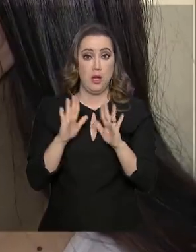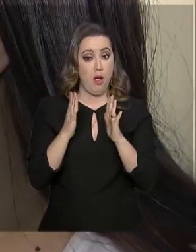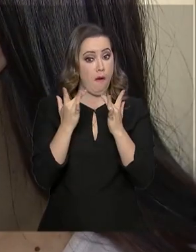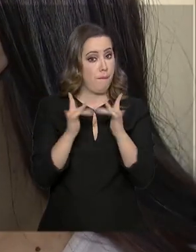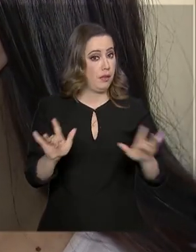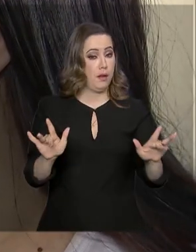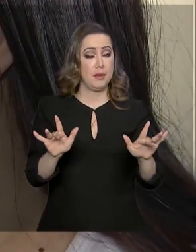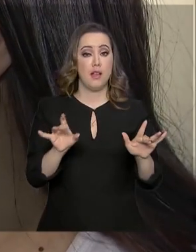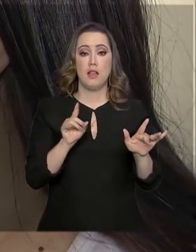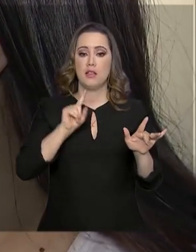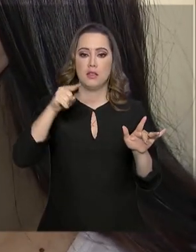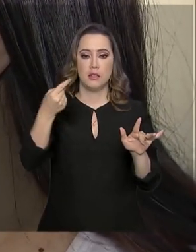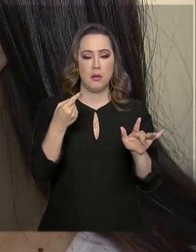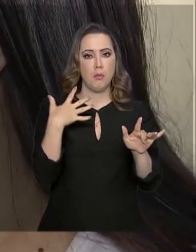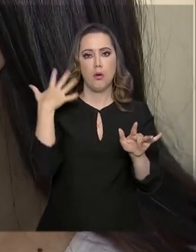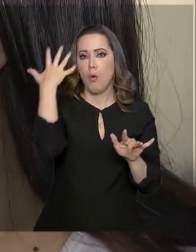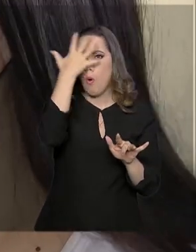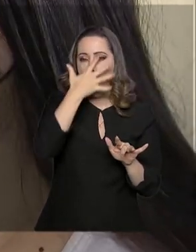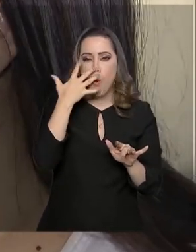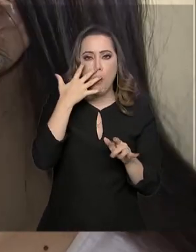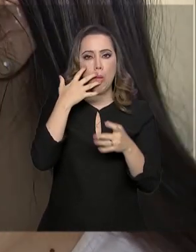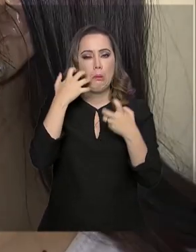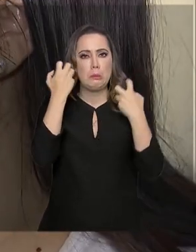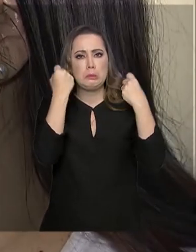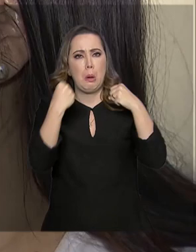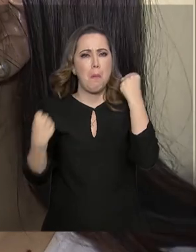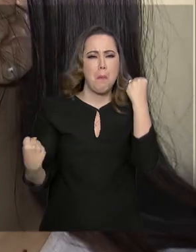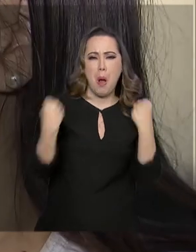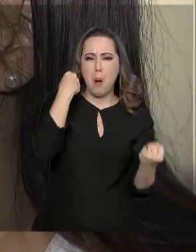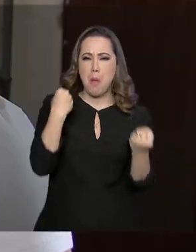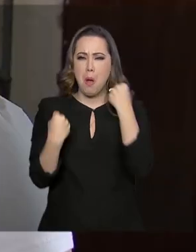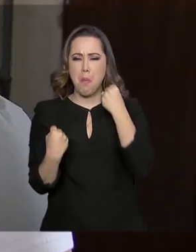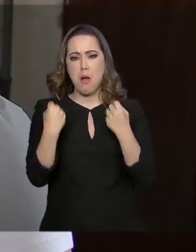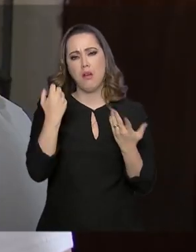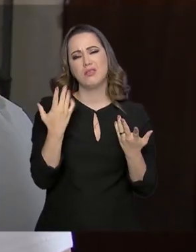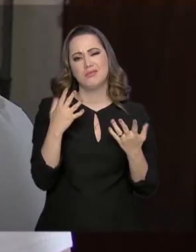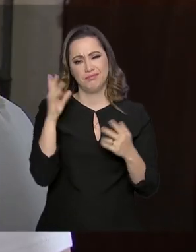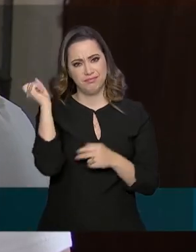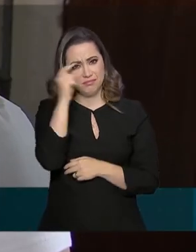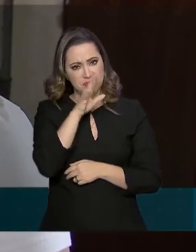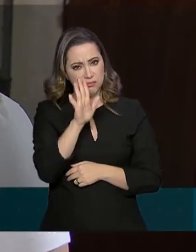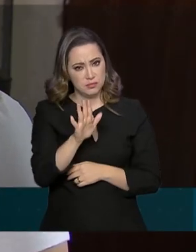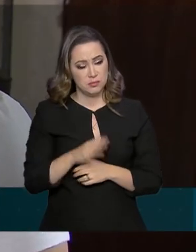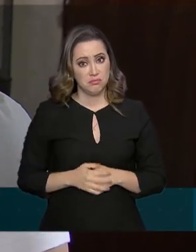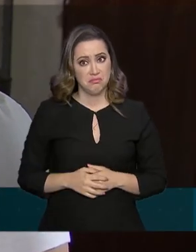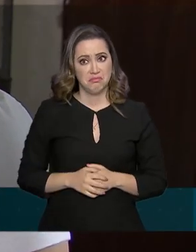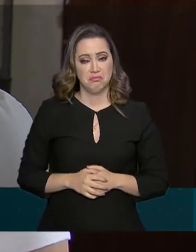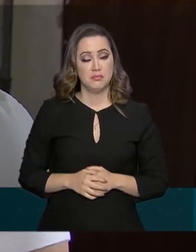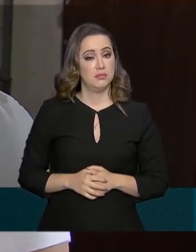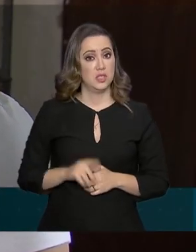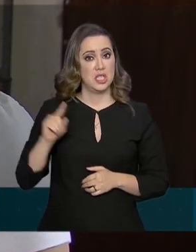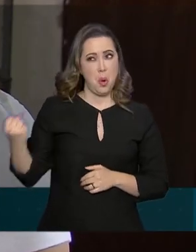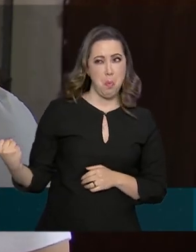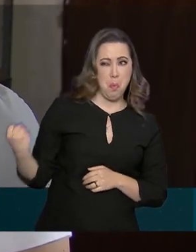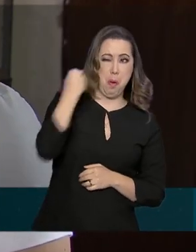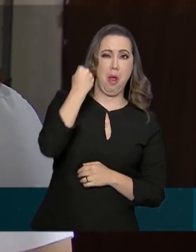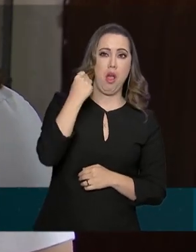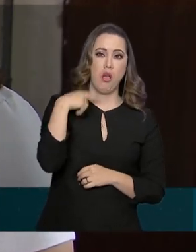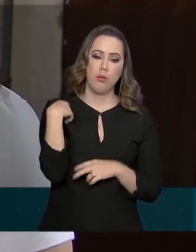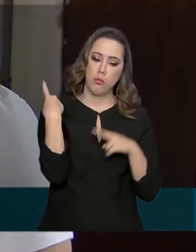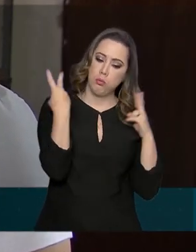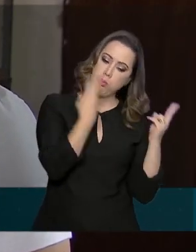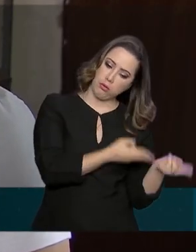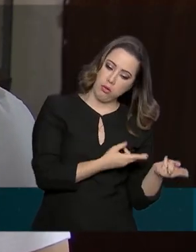depois que ficou com o rosto deformado pelos socos que tomava. Ele me deu um soco que eu desmaiei, fiquei